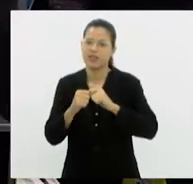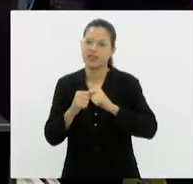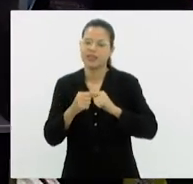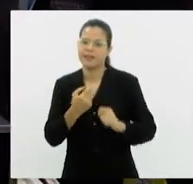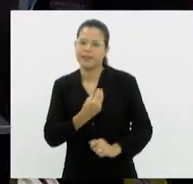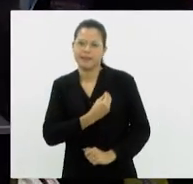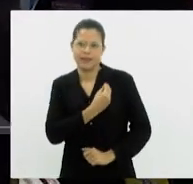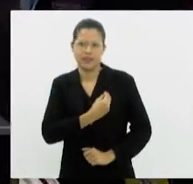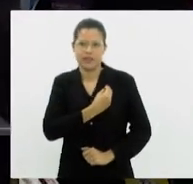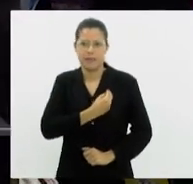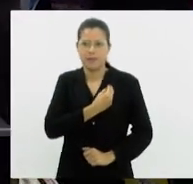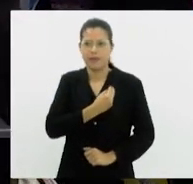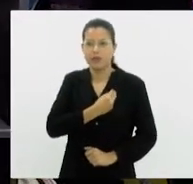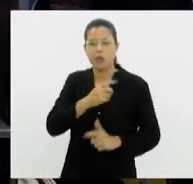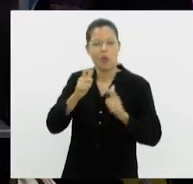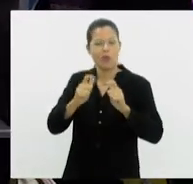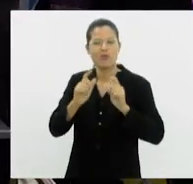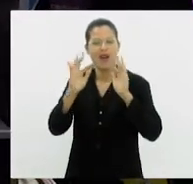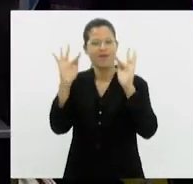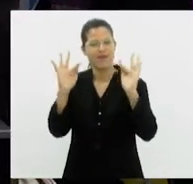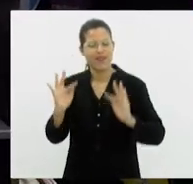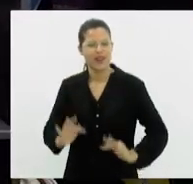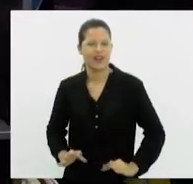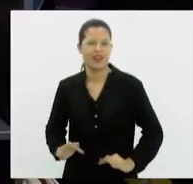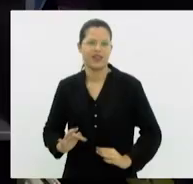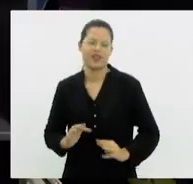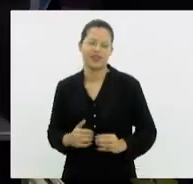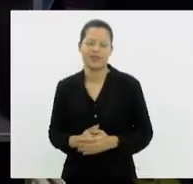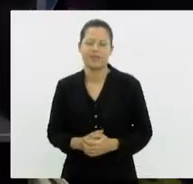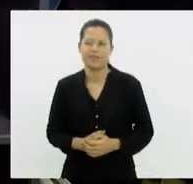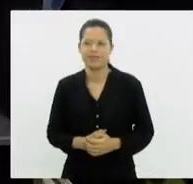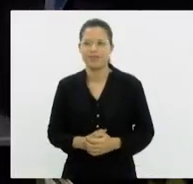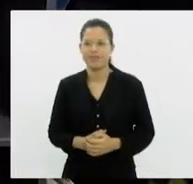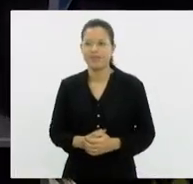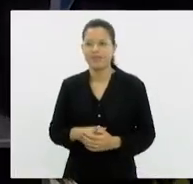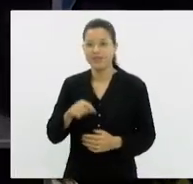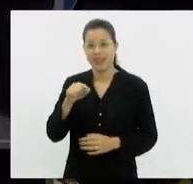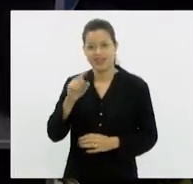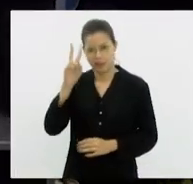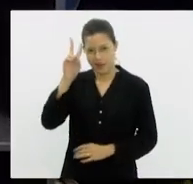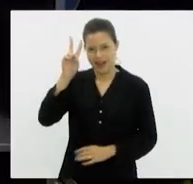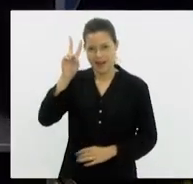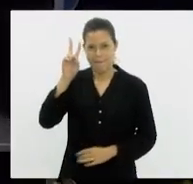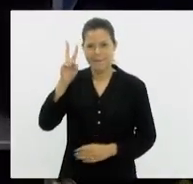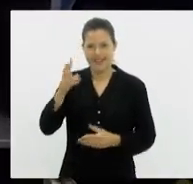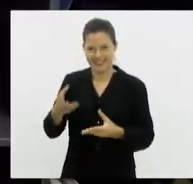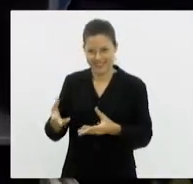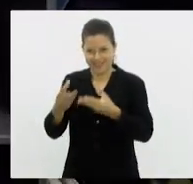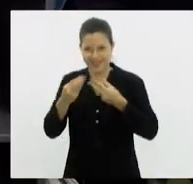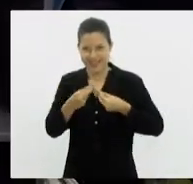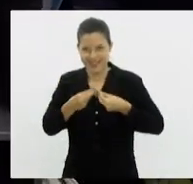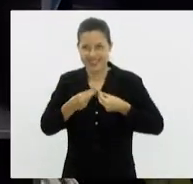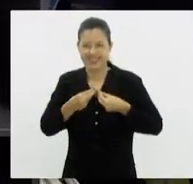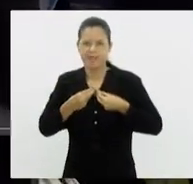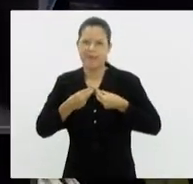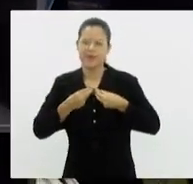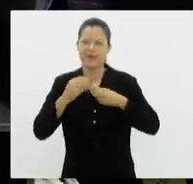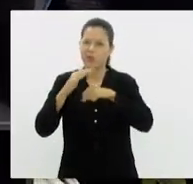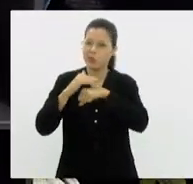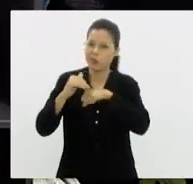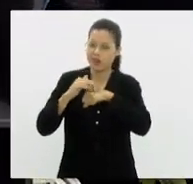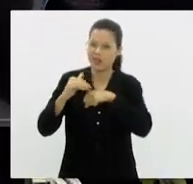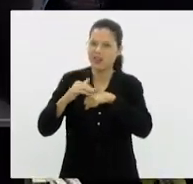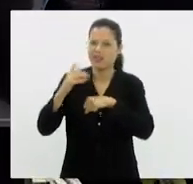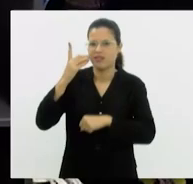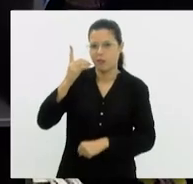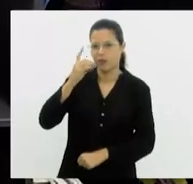mundo, um lugar tão feliz para se viver. Essa foi uma lembrança que eu recebi do querido Otônio de Paula